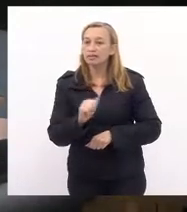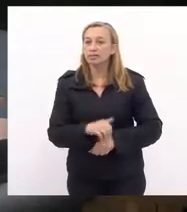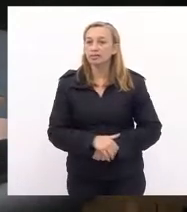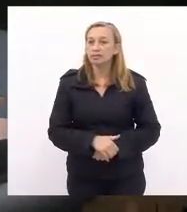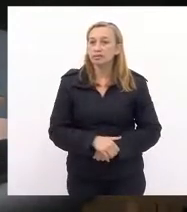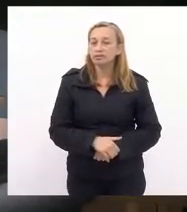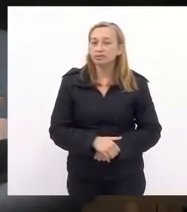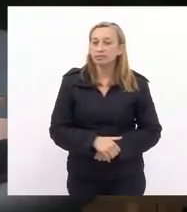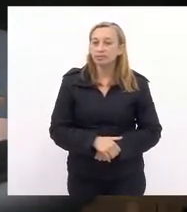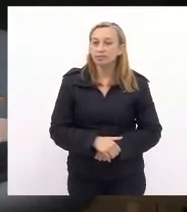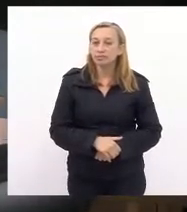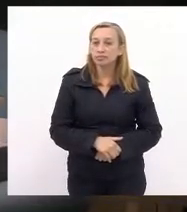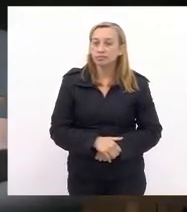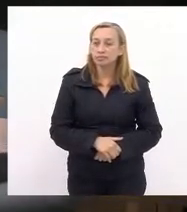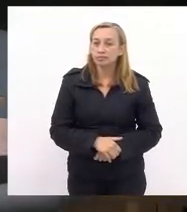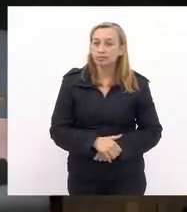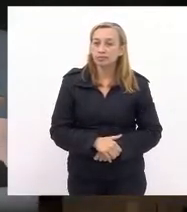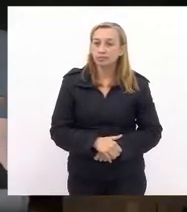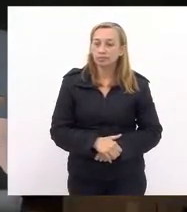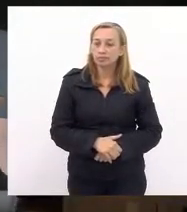Lemos.